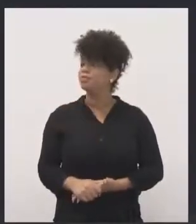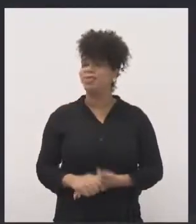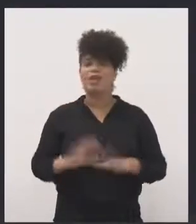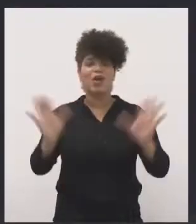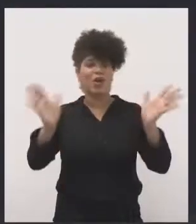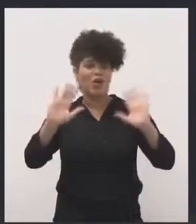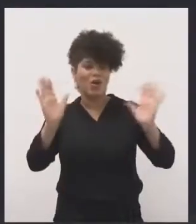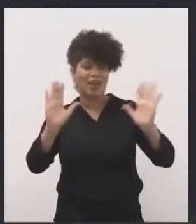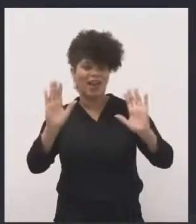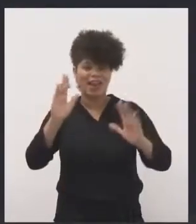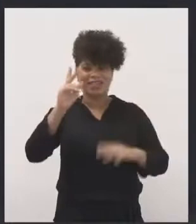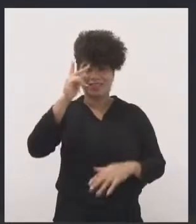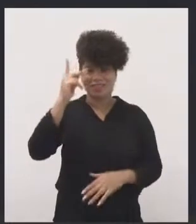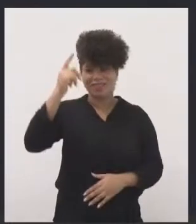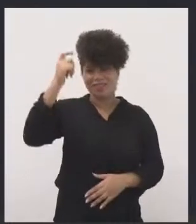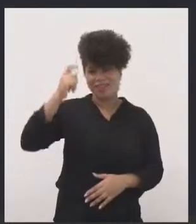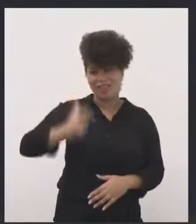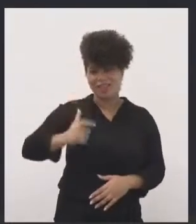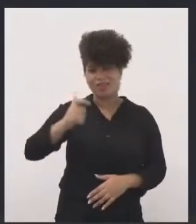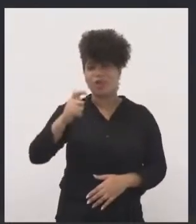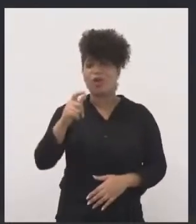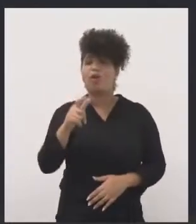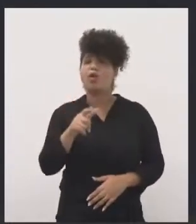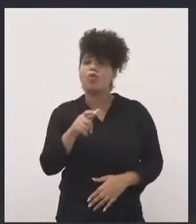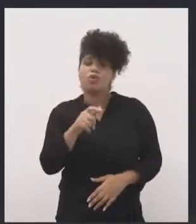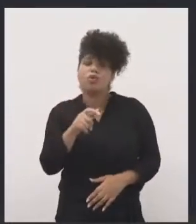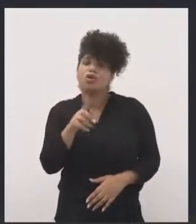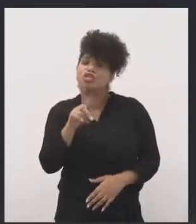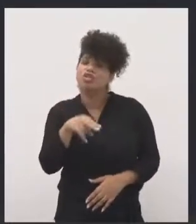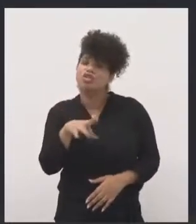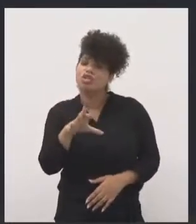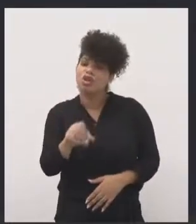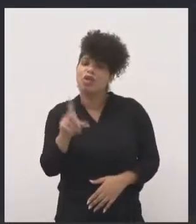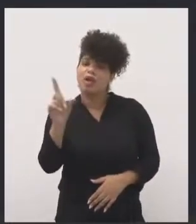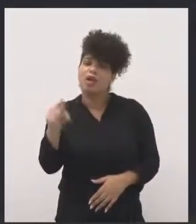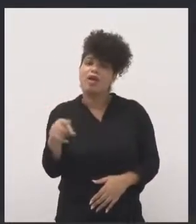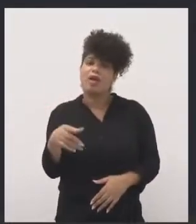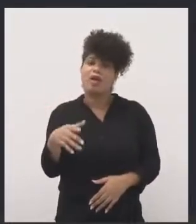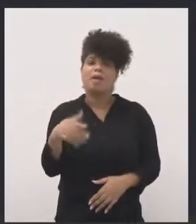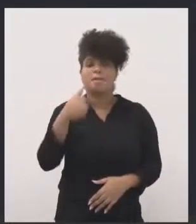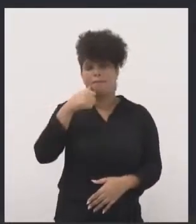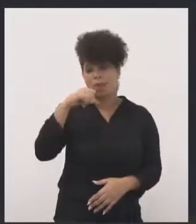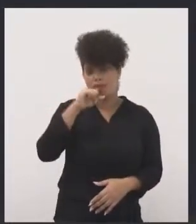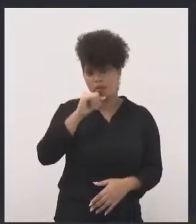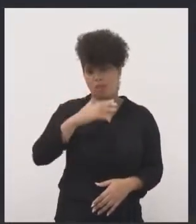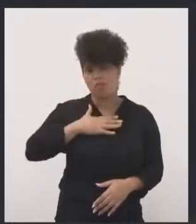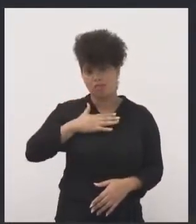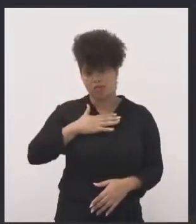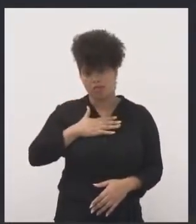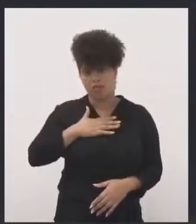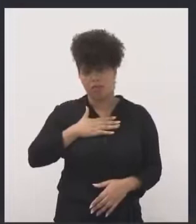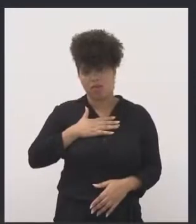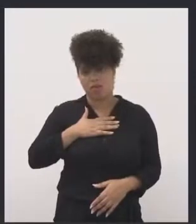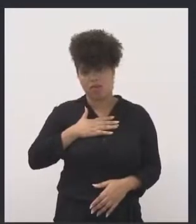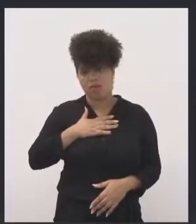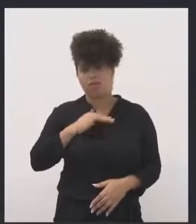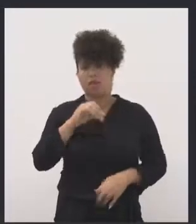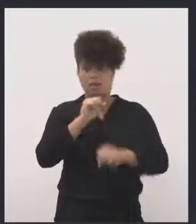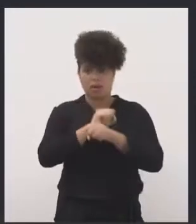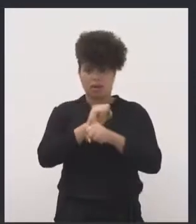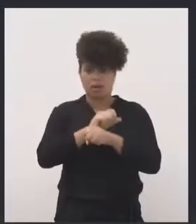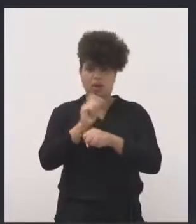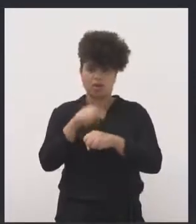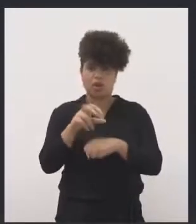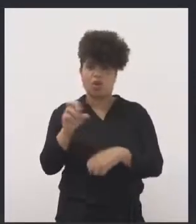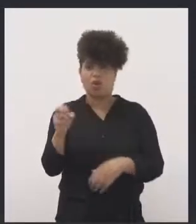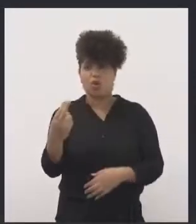Olá, pessoal! Eu sou o Dino Filipino. Essa é a minha mamãe. Se eu quiser pausar, eu posso pausar, ou